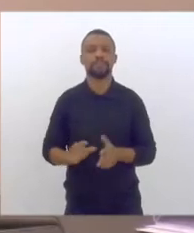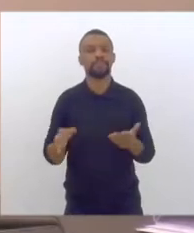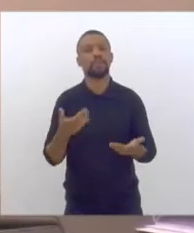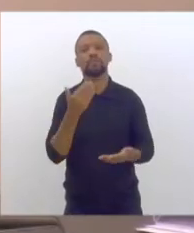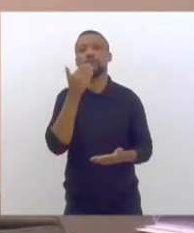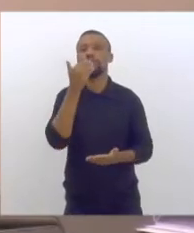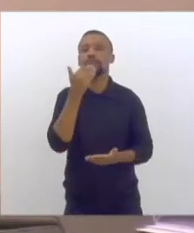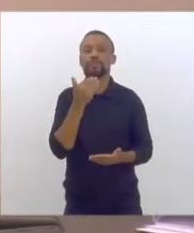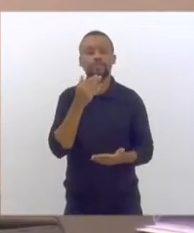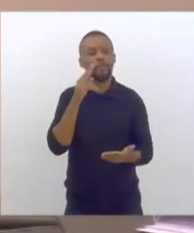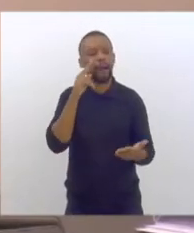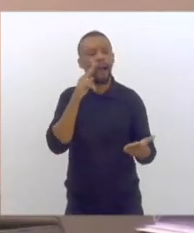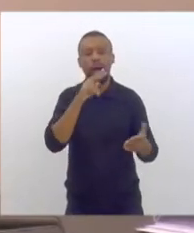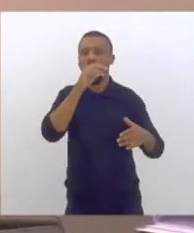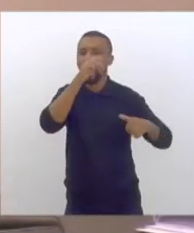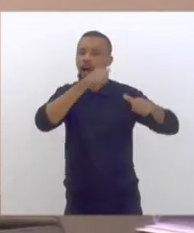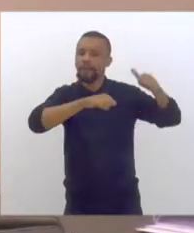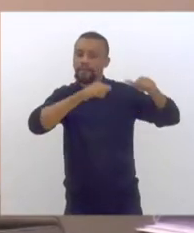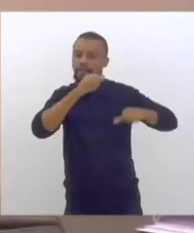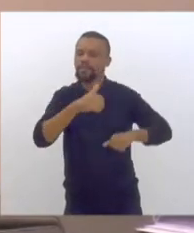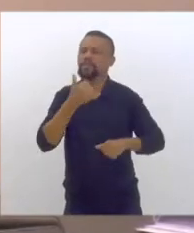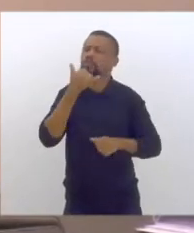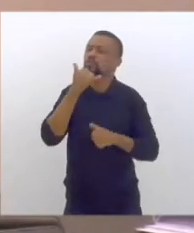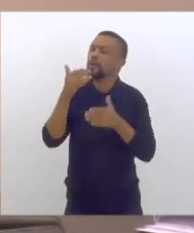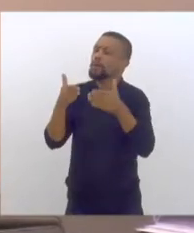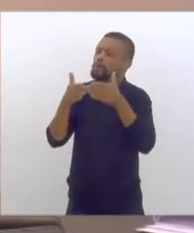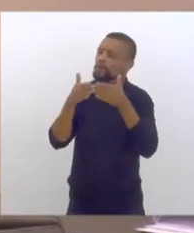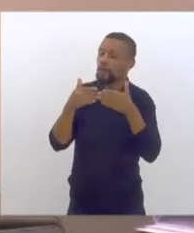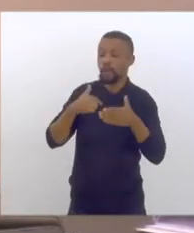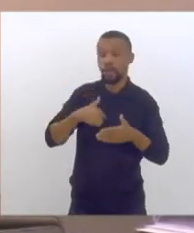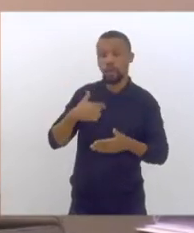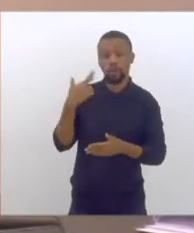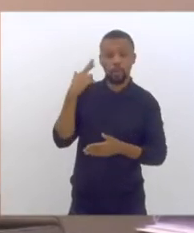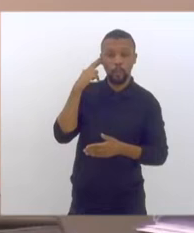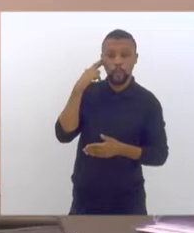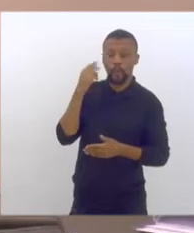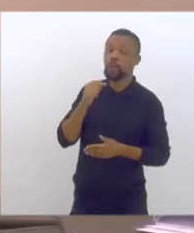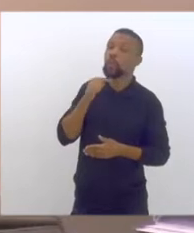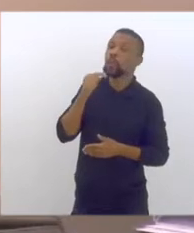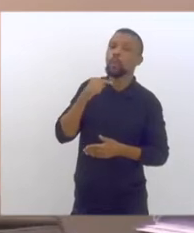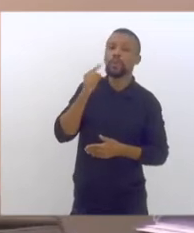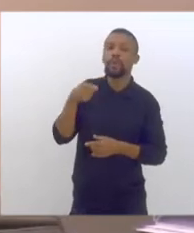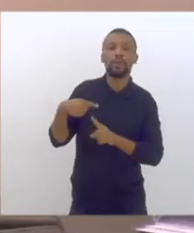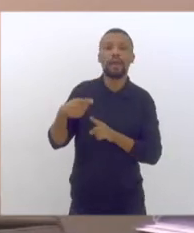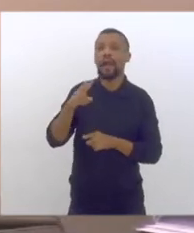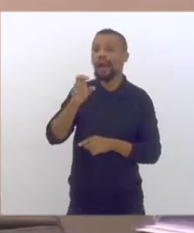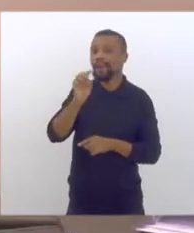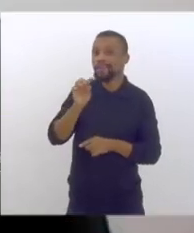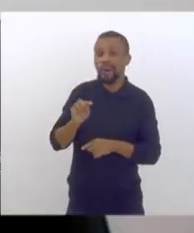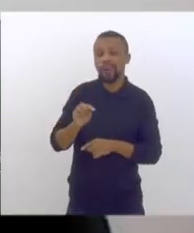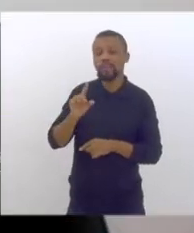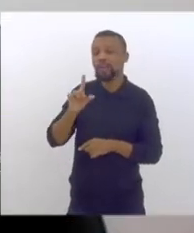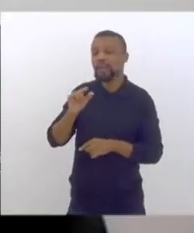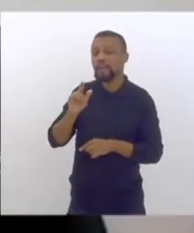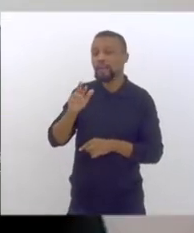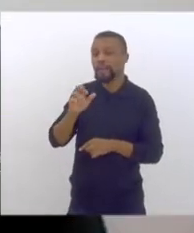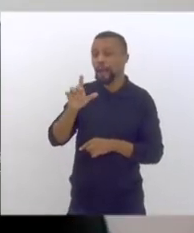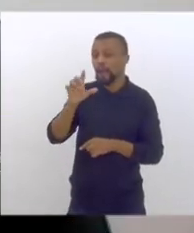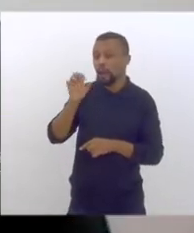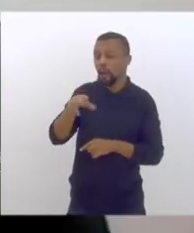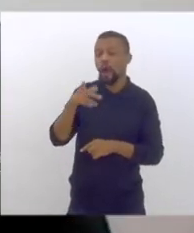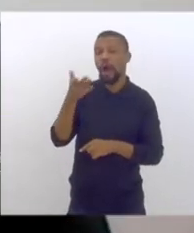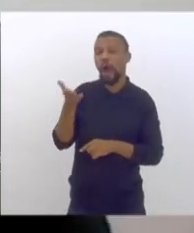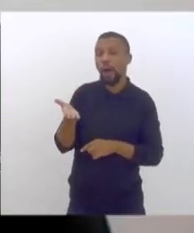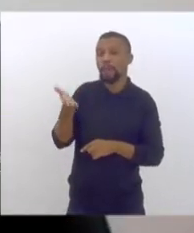Vista deputado do meu irmão por gentileza eu pelo menos não tô conseguindo de ouvido que a voz do librelon adiantou muito